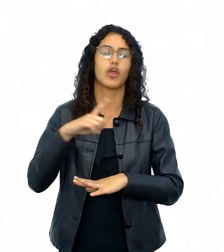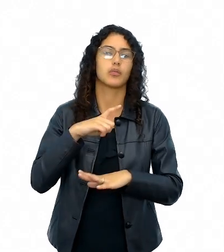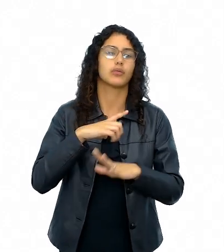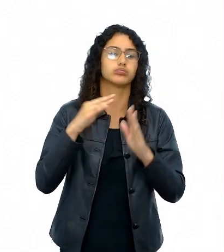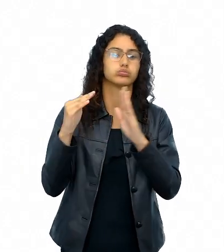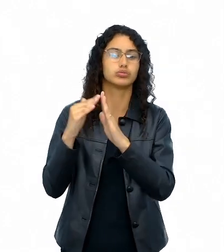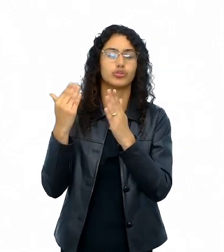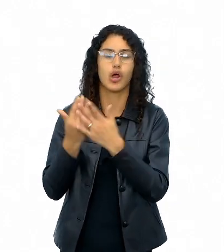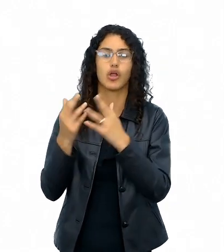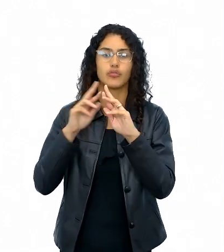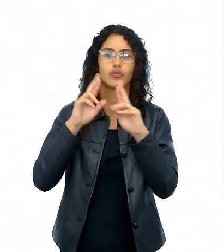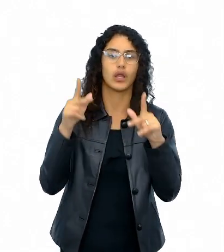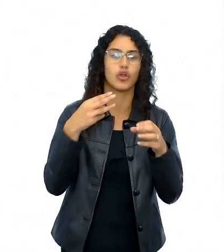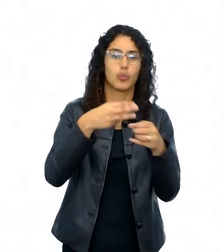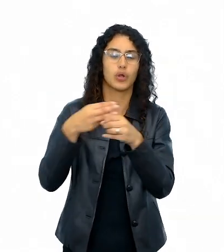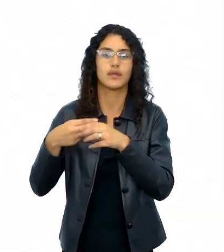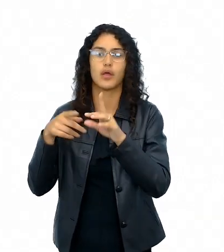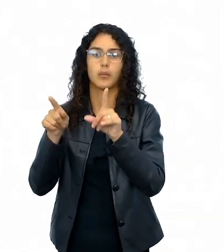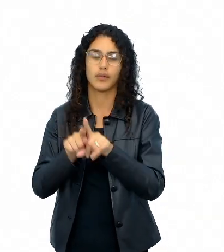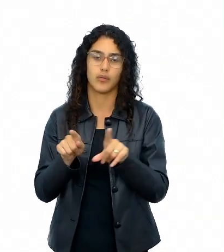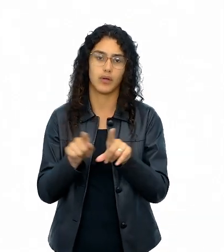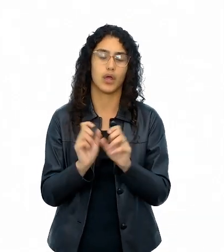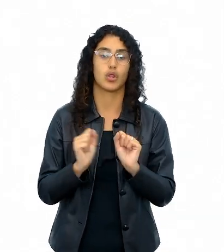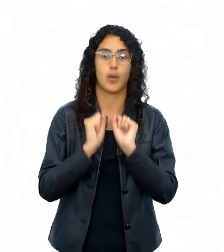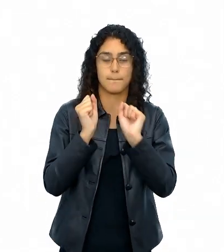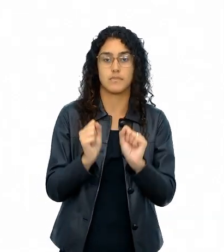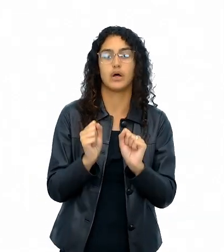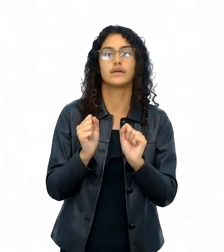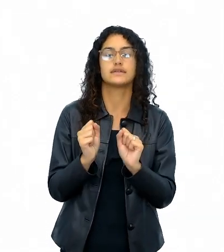outra escola, de um outro município, né? Que a gente possa